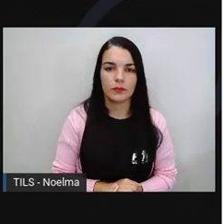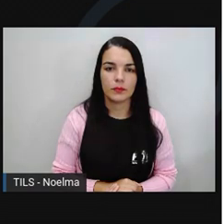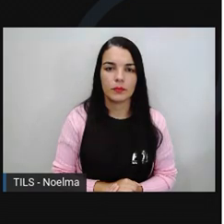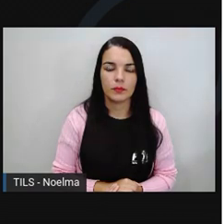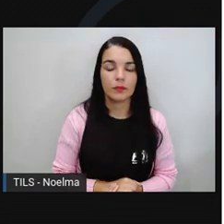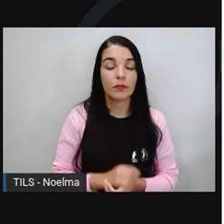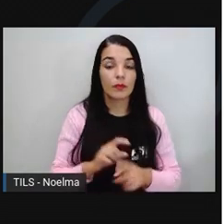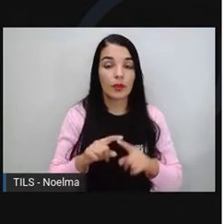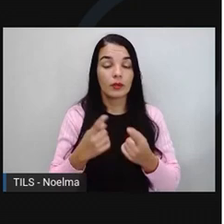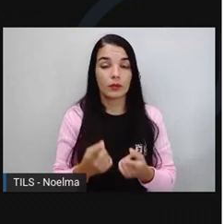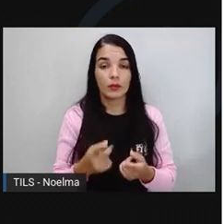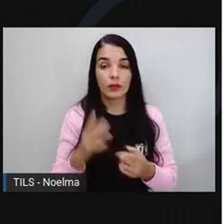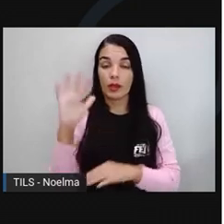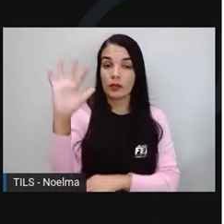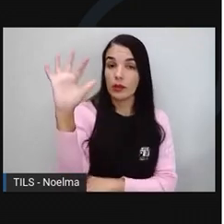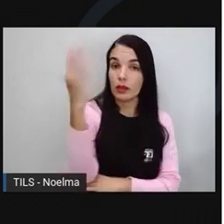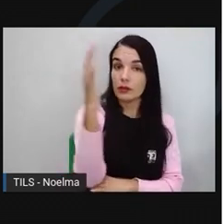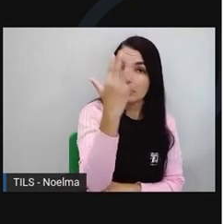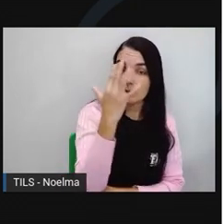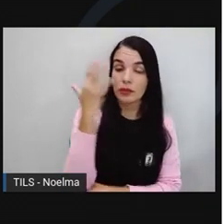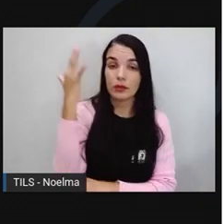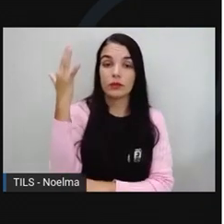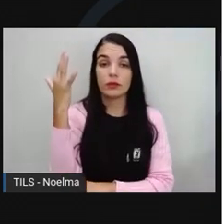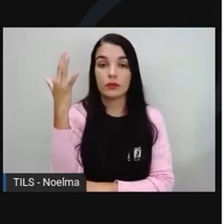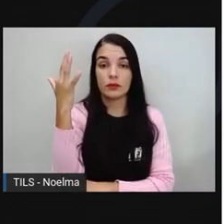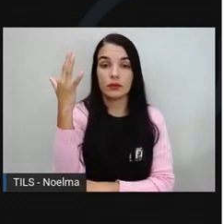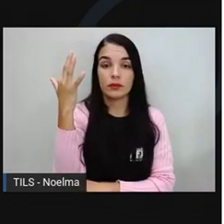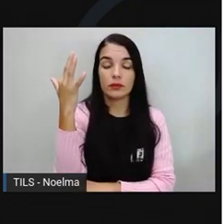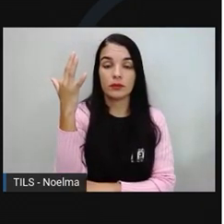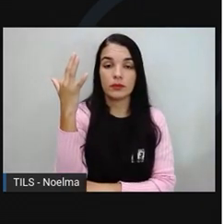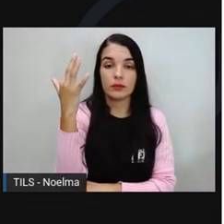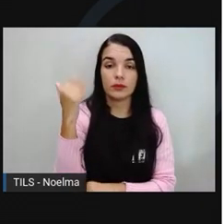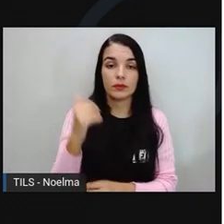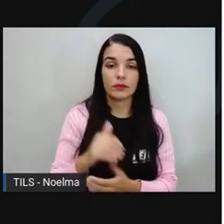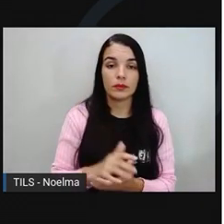Os autótrofos são as plantas,